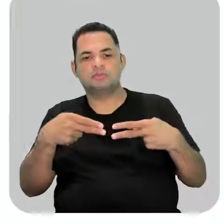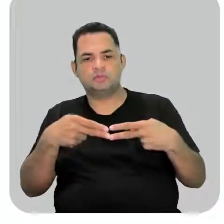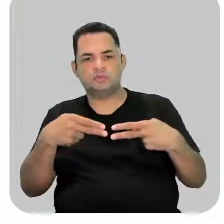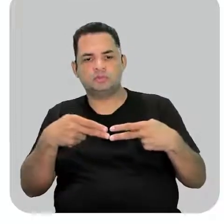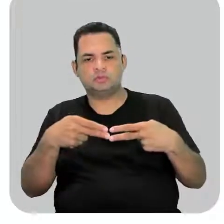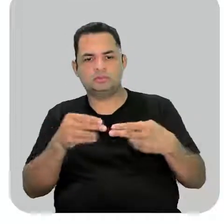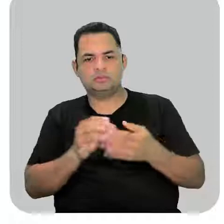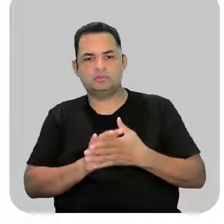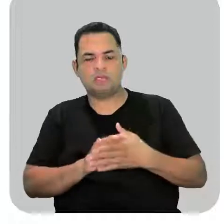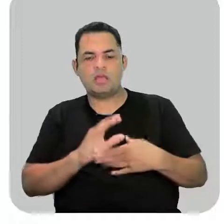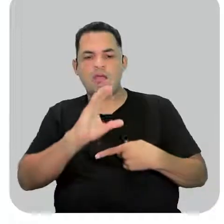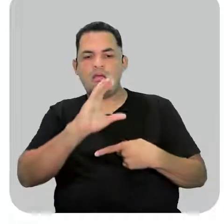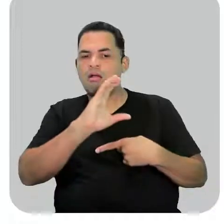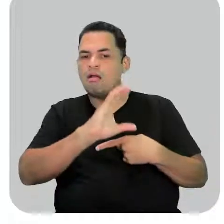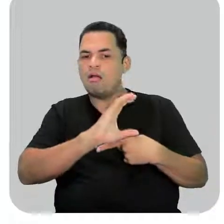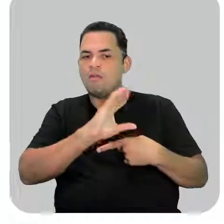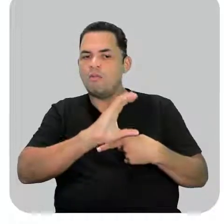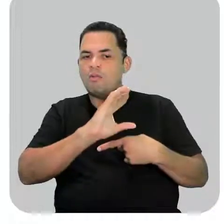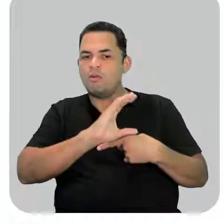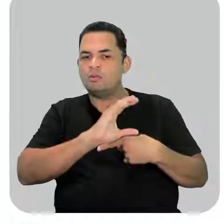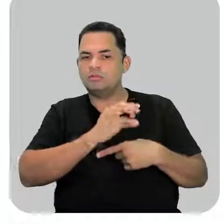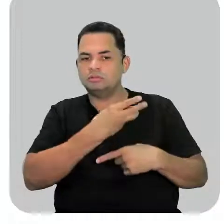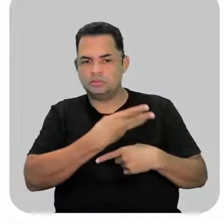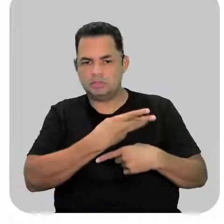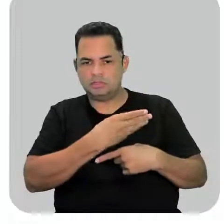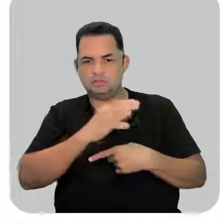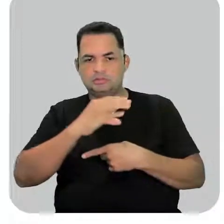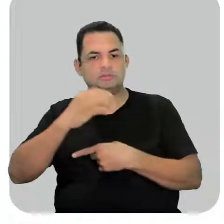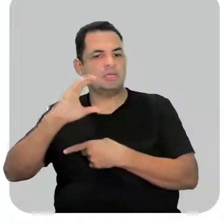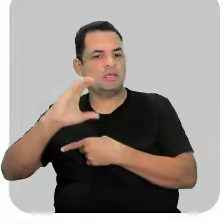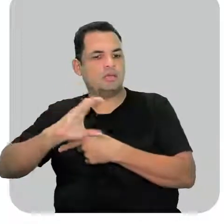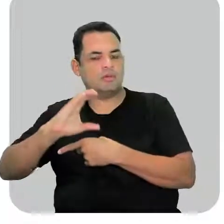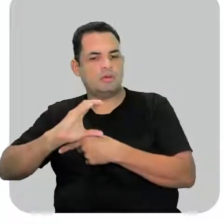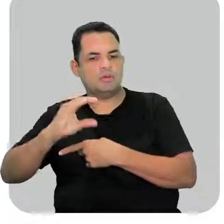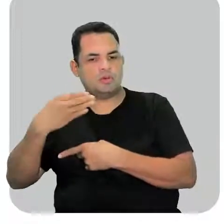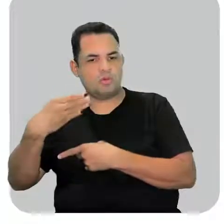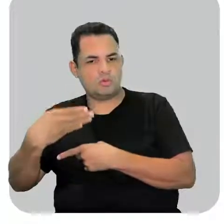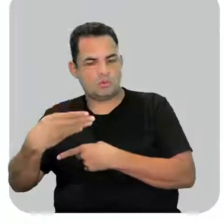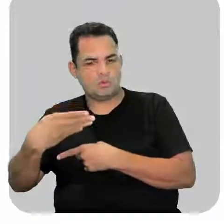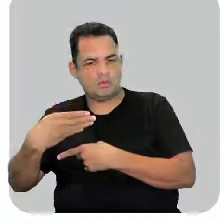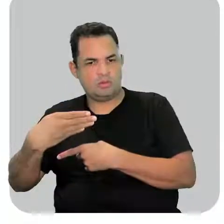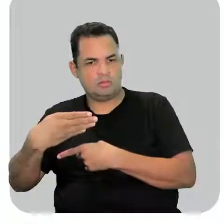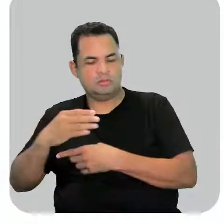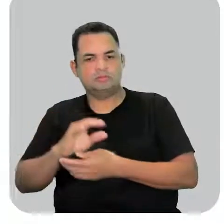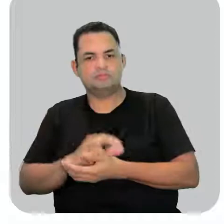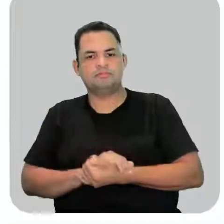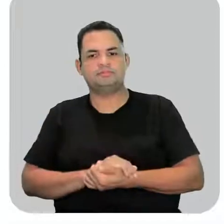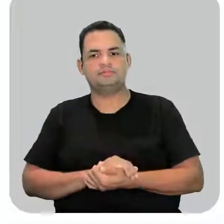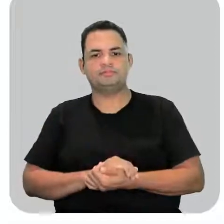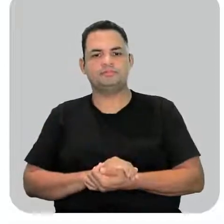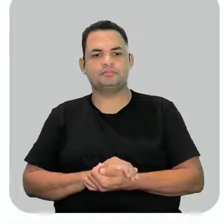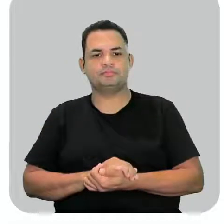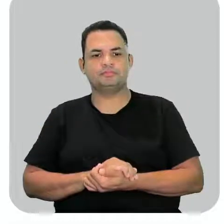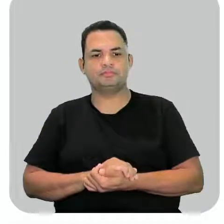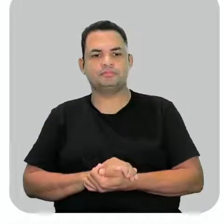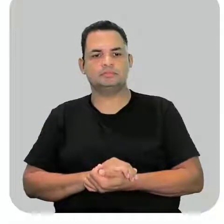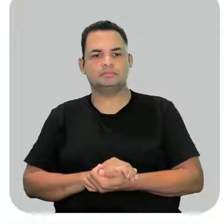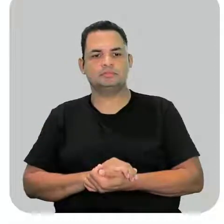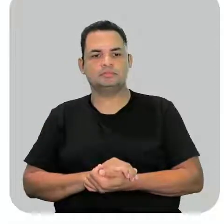Ela está aqui entre o carbono 3 e 4, então vai ser o carbono 3. E vai ficar assim, ó.